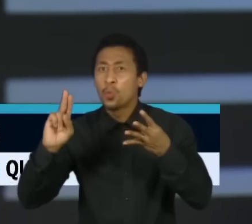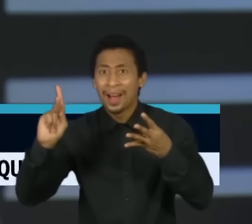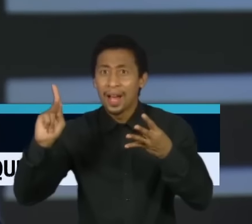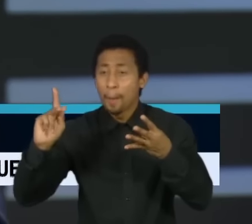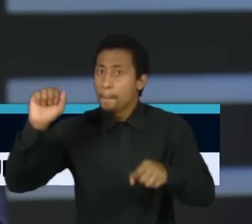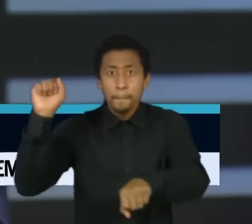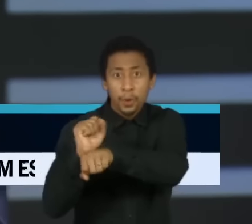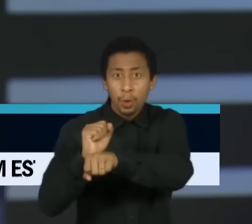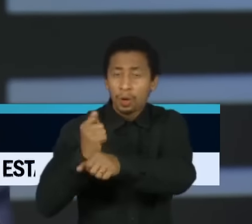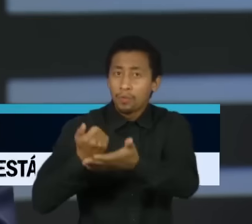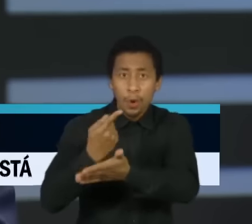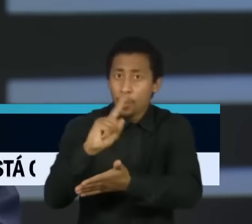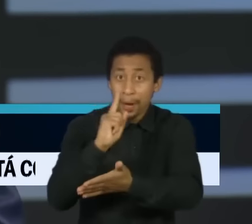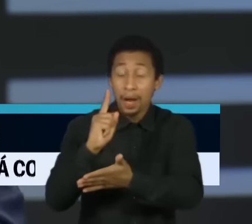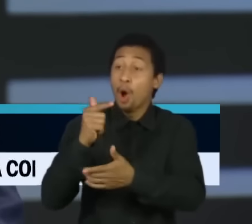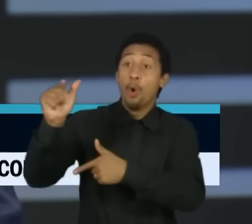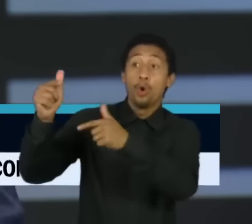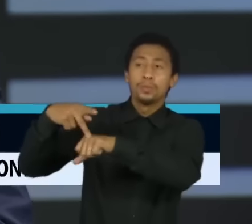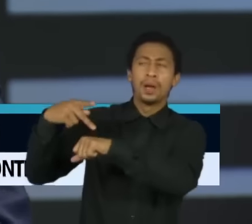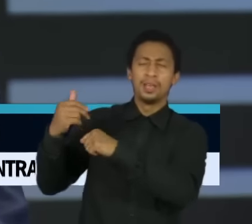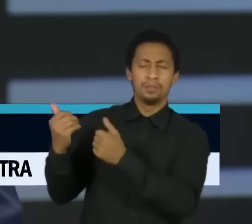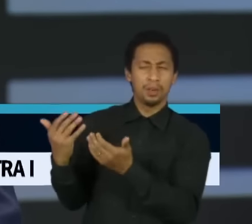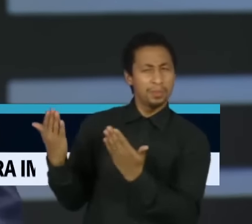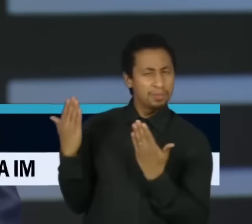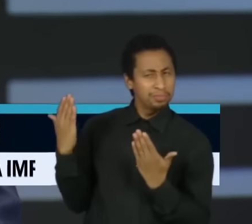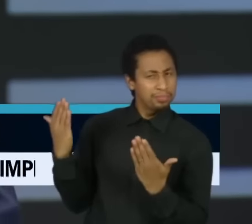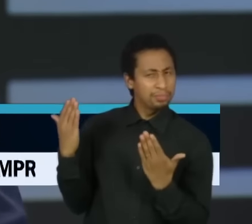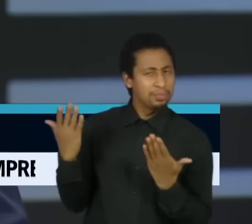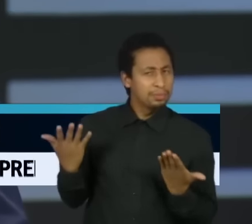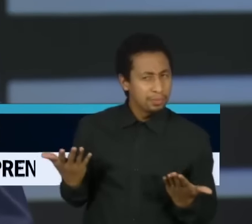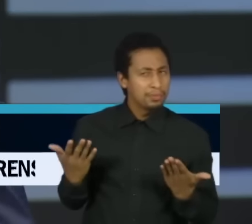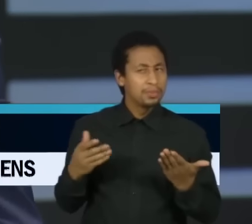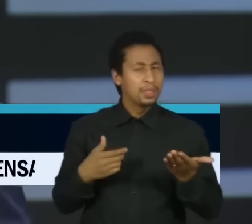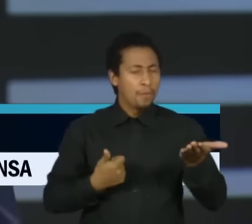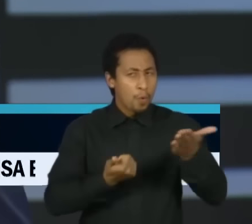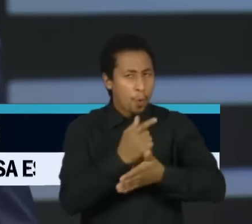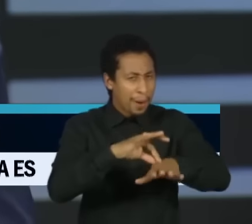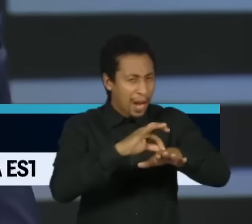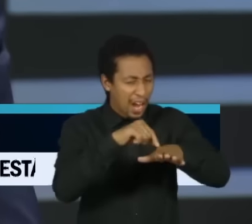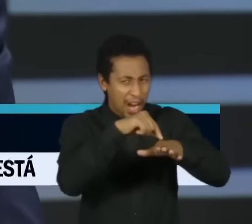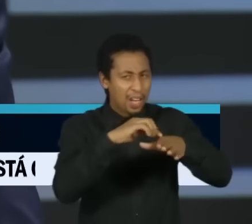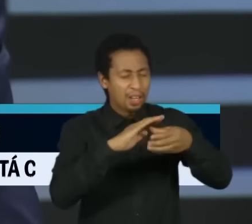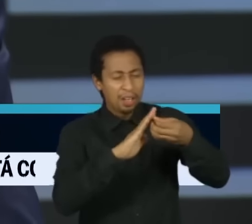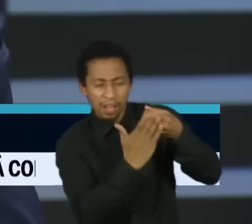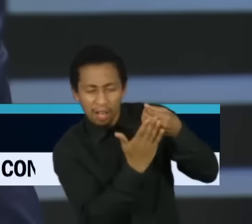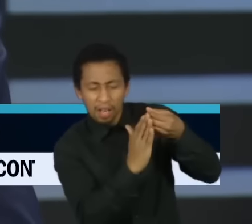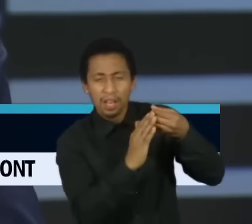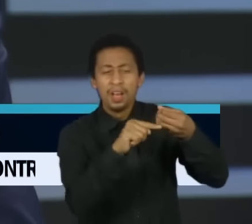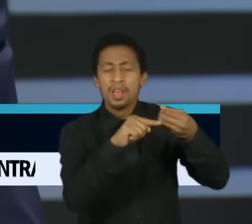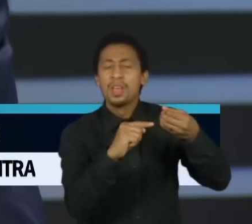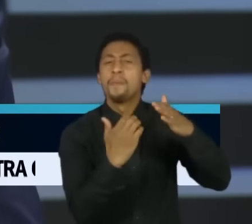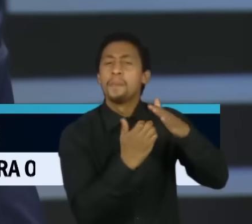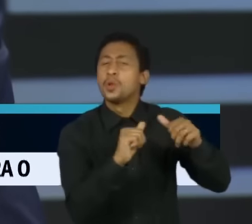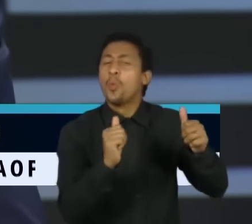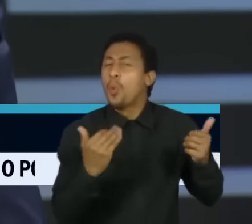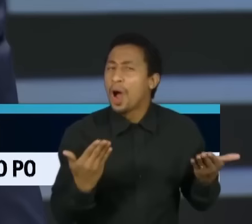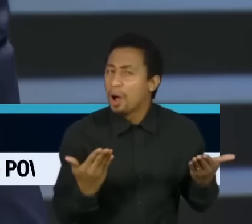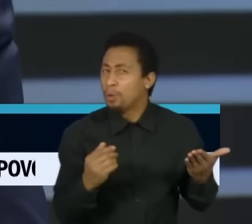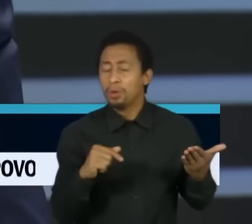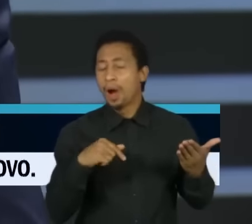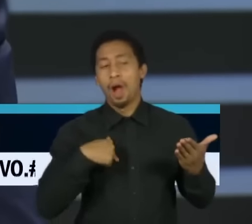ao pegar um produto, ele já olha a etiqueta, de onde vem, em que condições, etc. tal. E isso vai trazer sérios prejuízos a essa empresa, ao